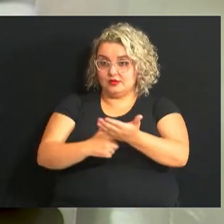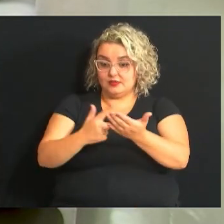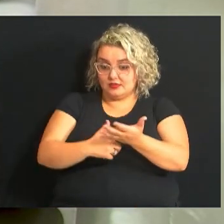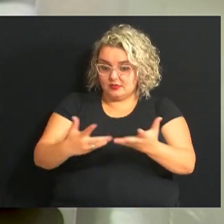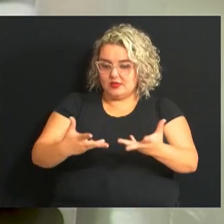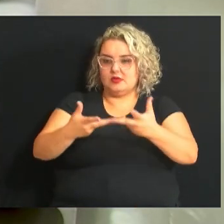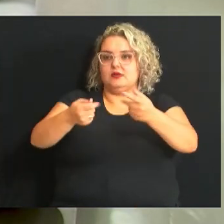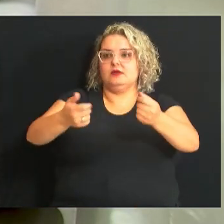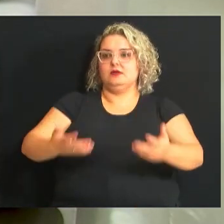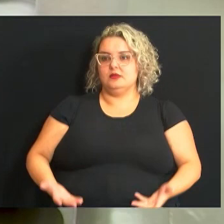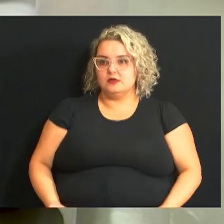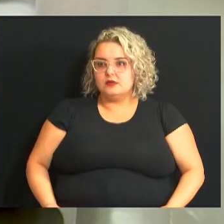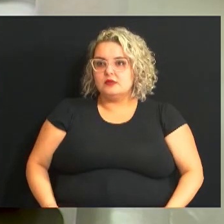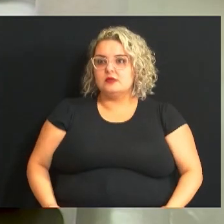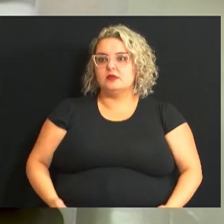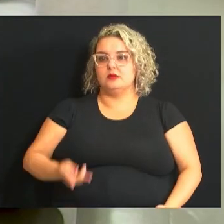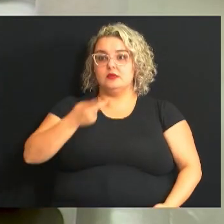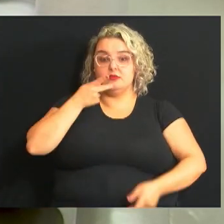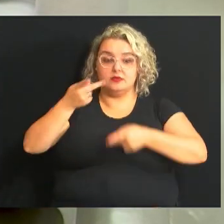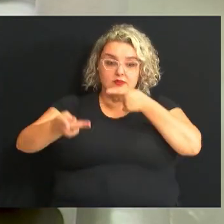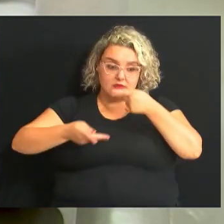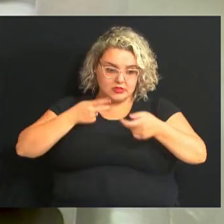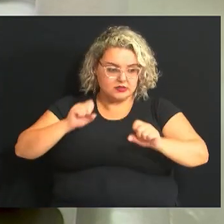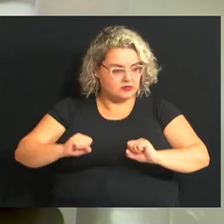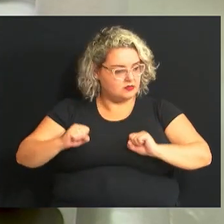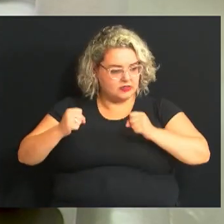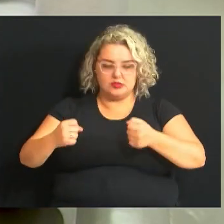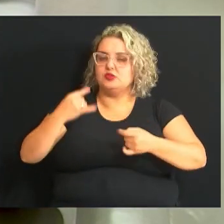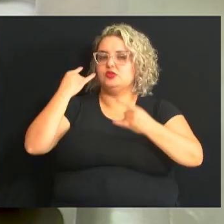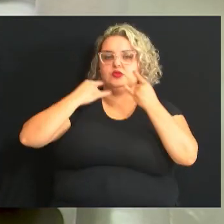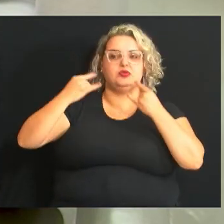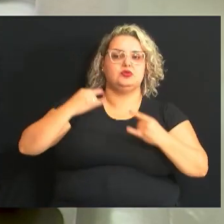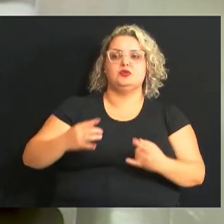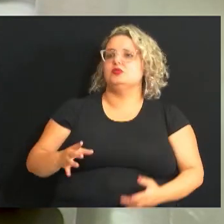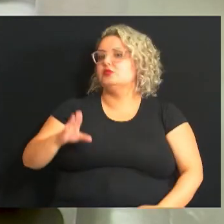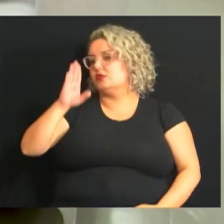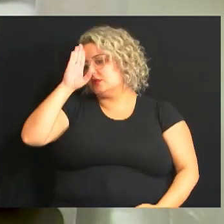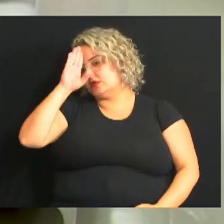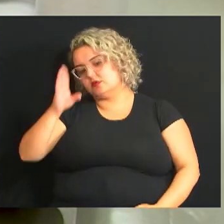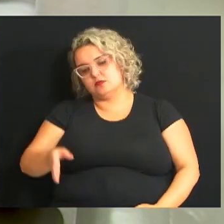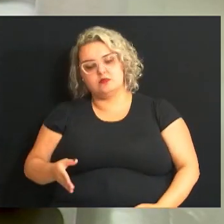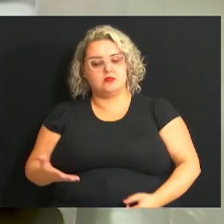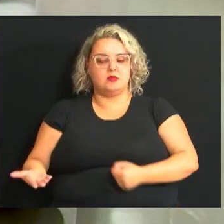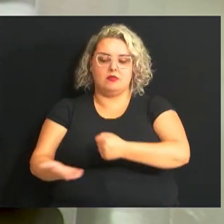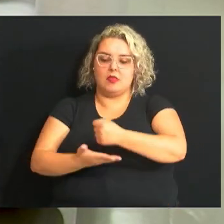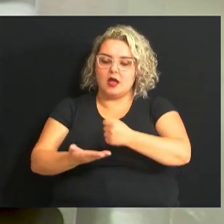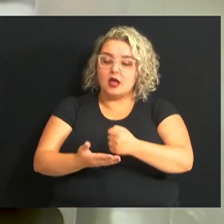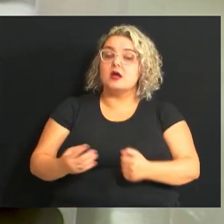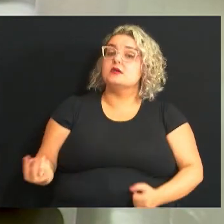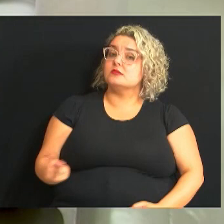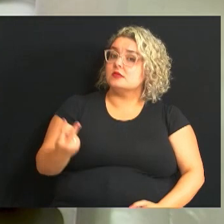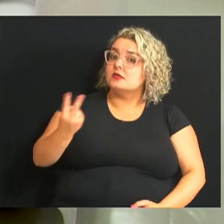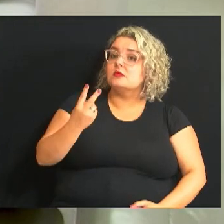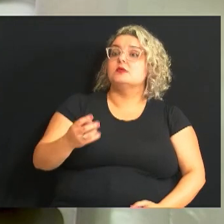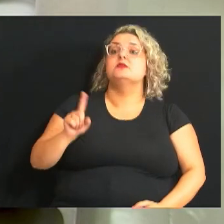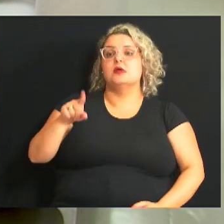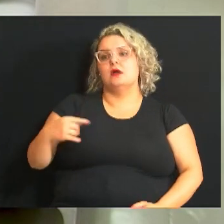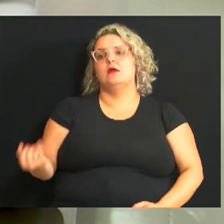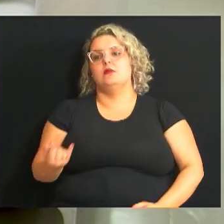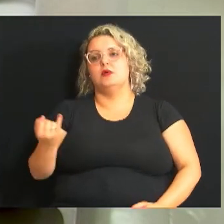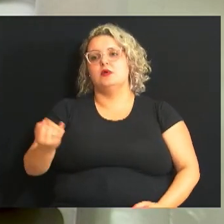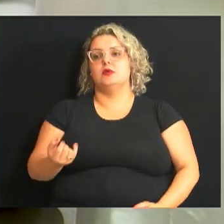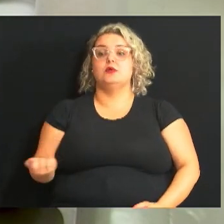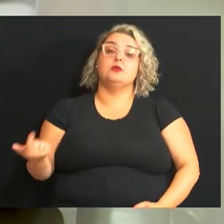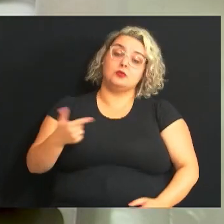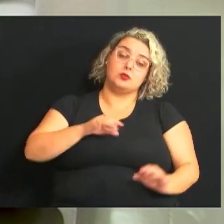falando e defendendo os seus interesses, defendendo os seus princípios, as suas questões, são fundamentais. E do que nós estamos